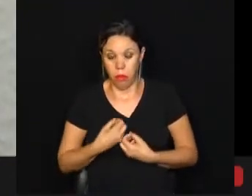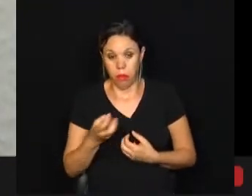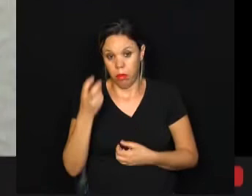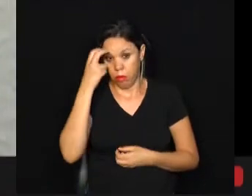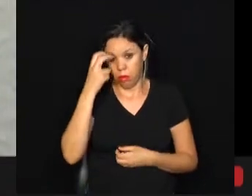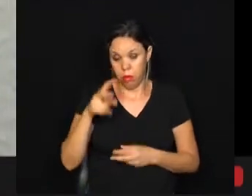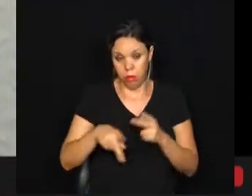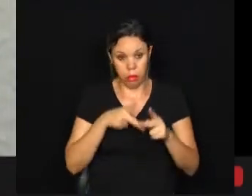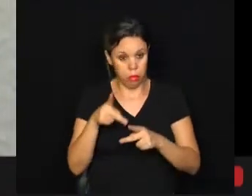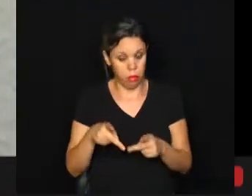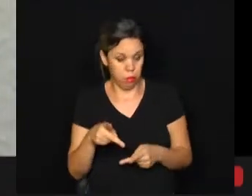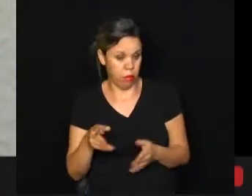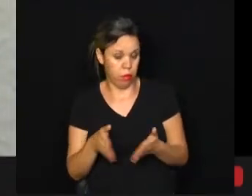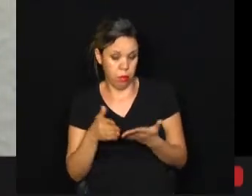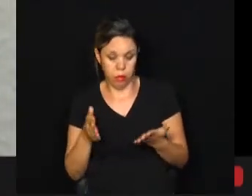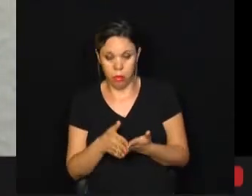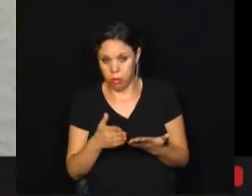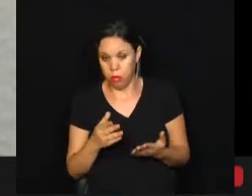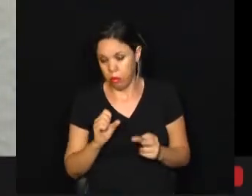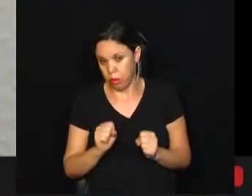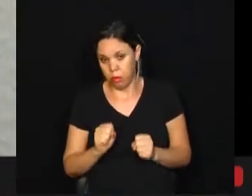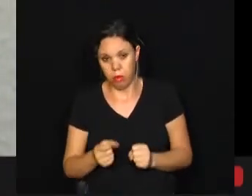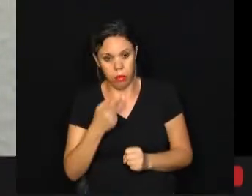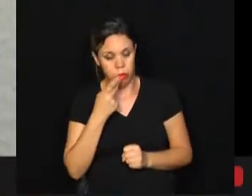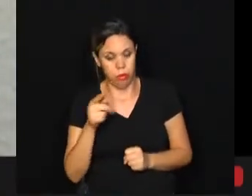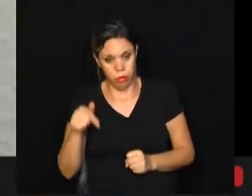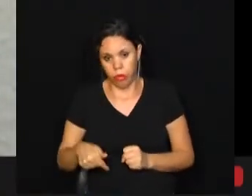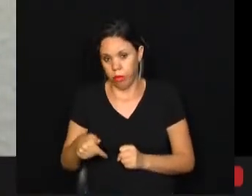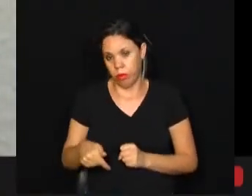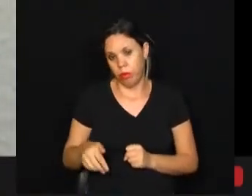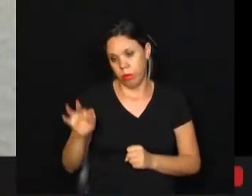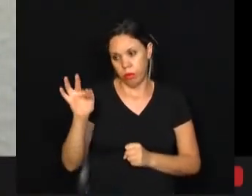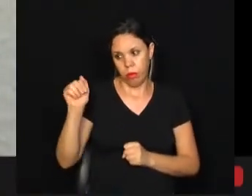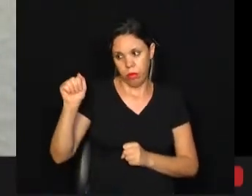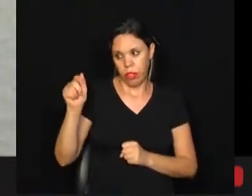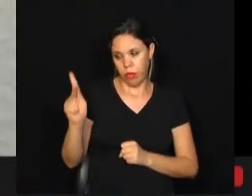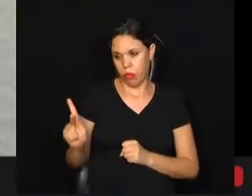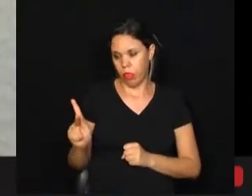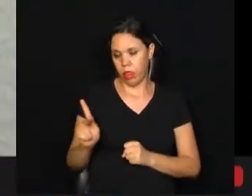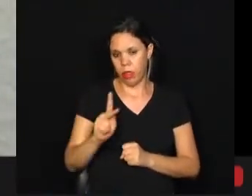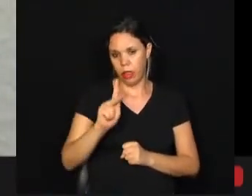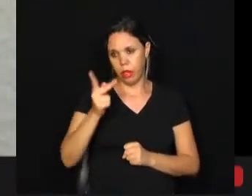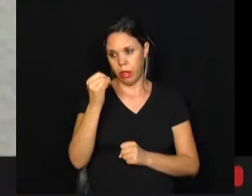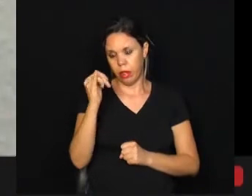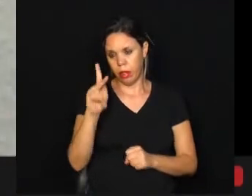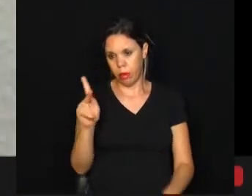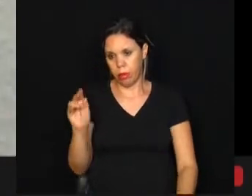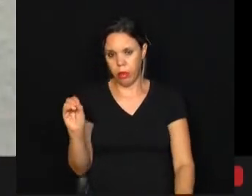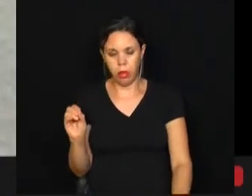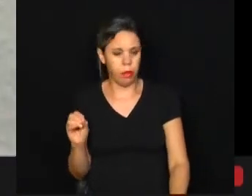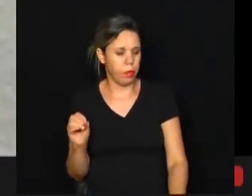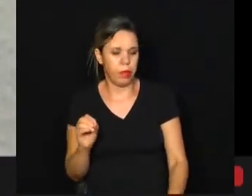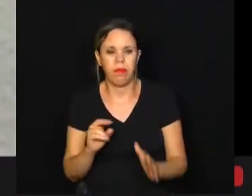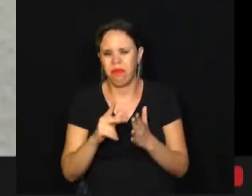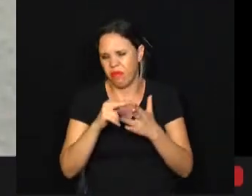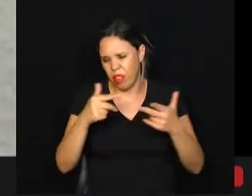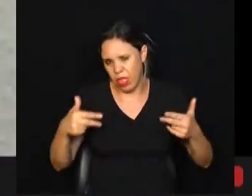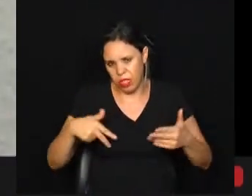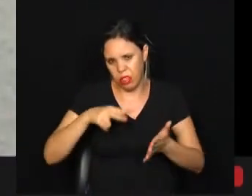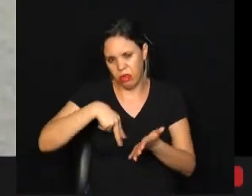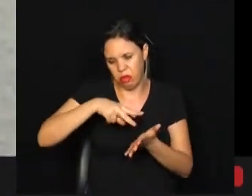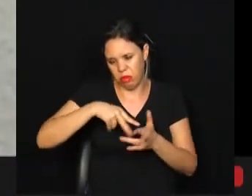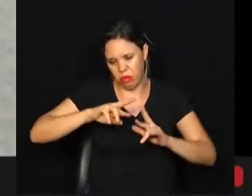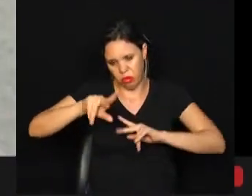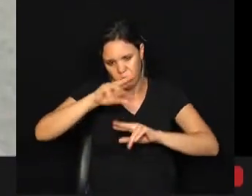da periferia, né? Que aí a gente pode citar aqui o funk, o hip hop, o rap, a trap, o slam e todas as